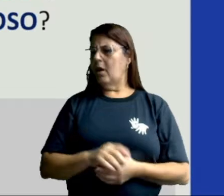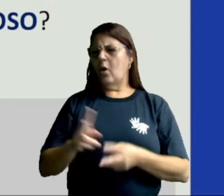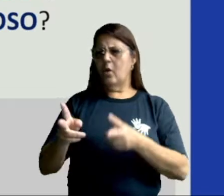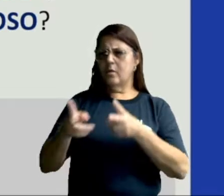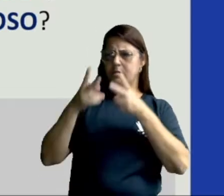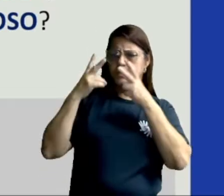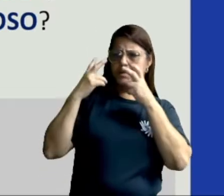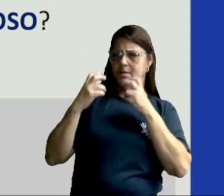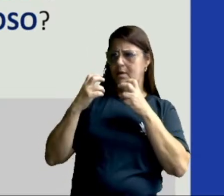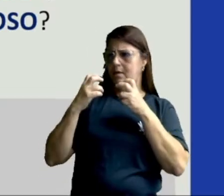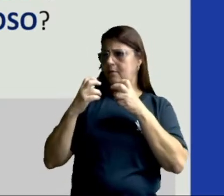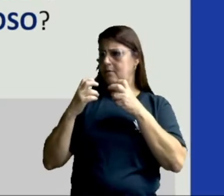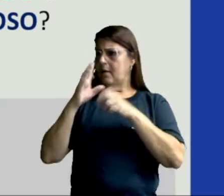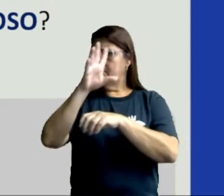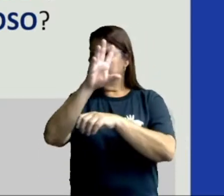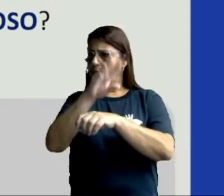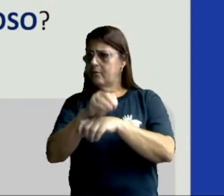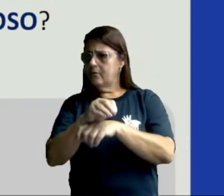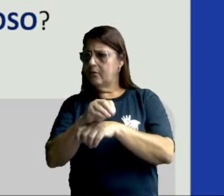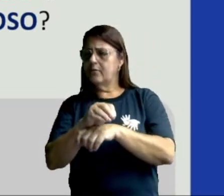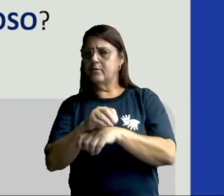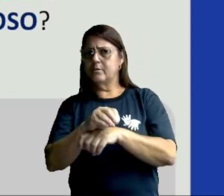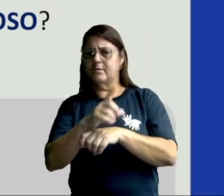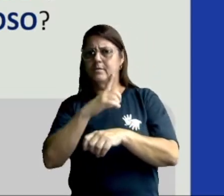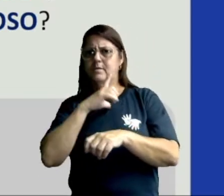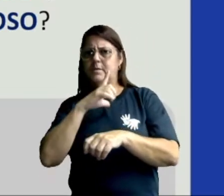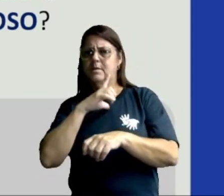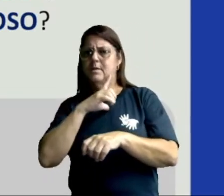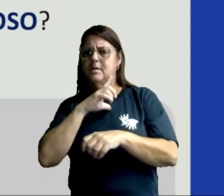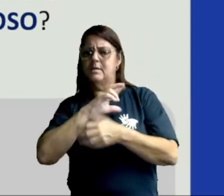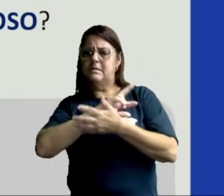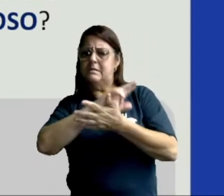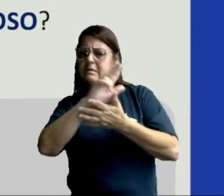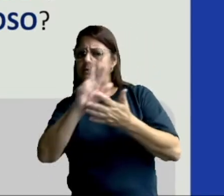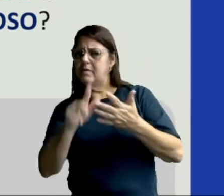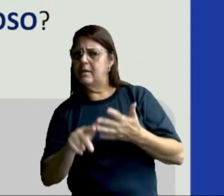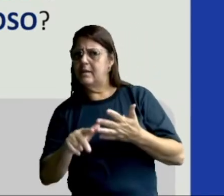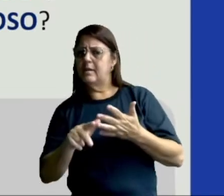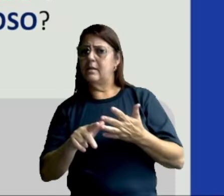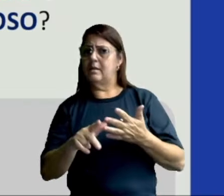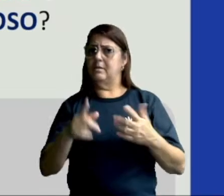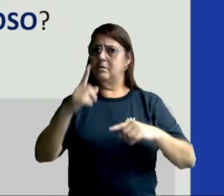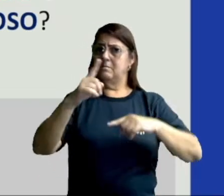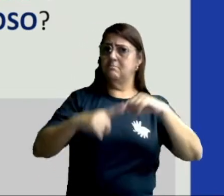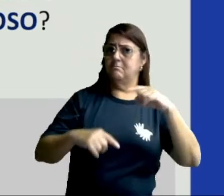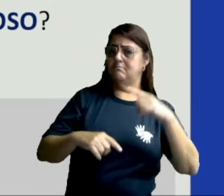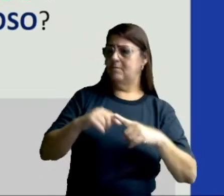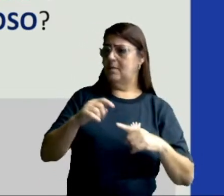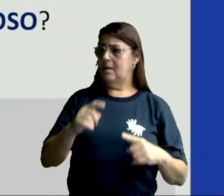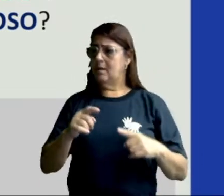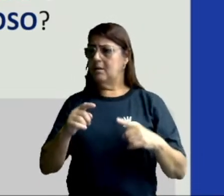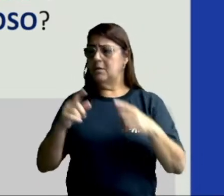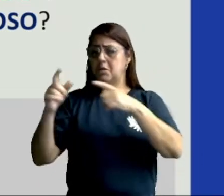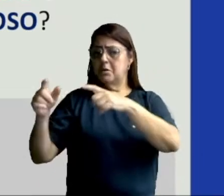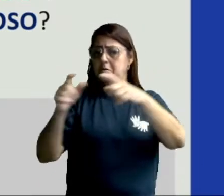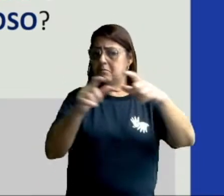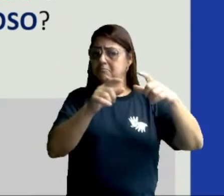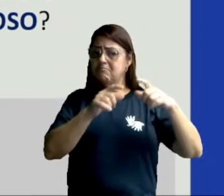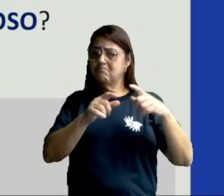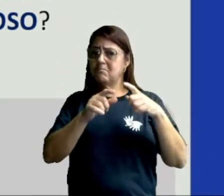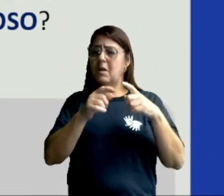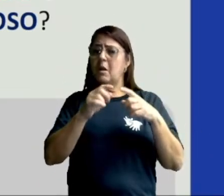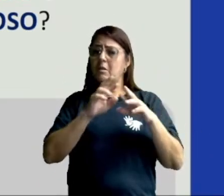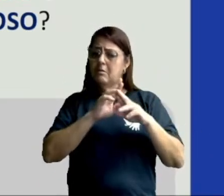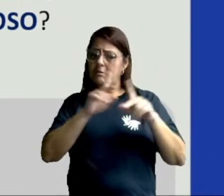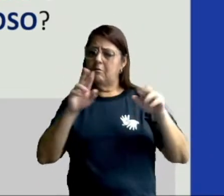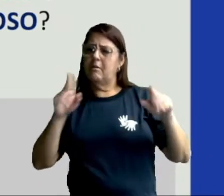Vamos observar nessa imagem aí que existem diferentes materiais em diferentes estados, tá certo?